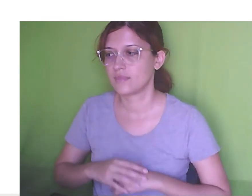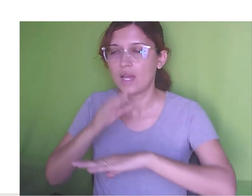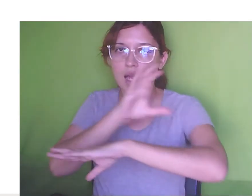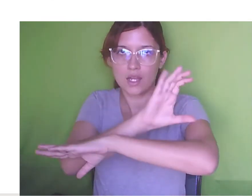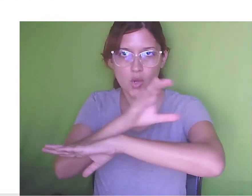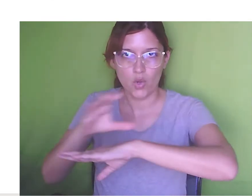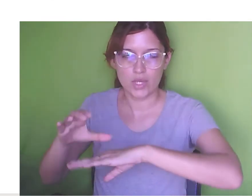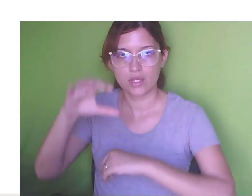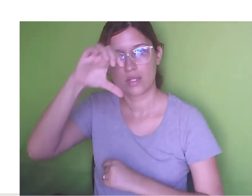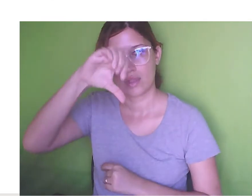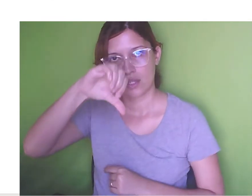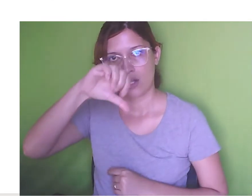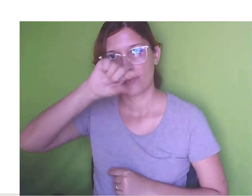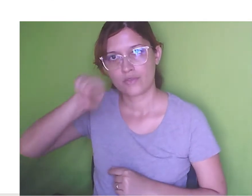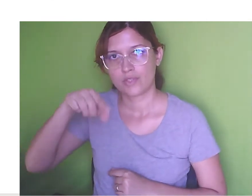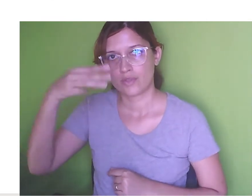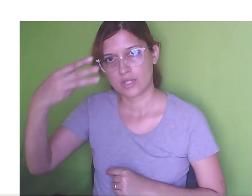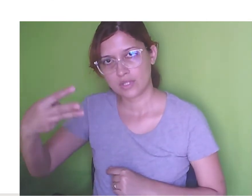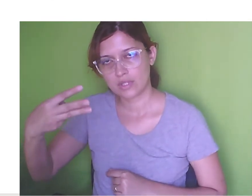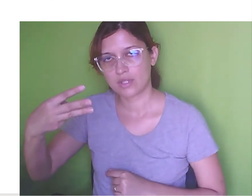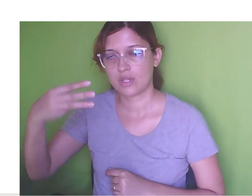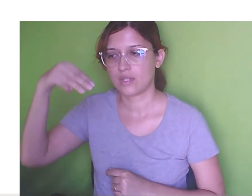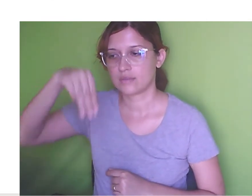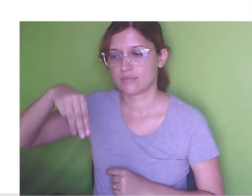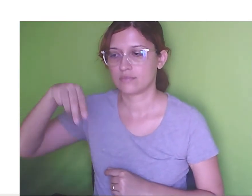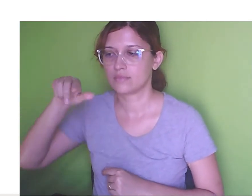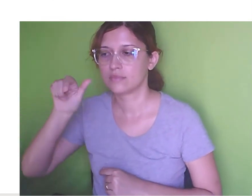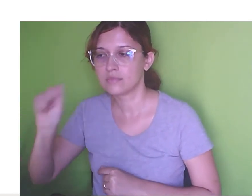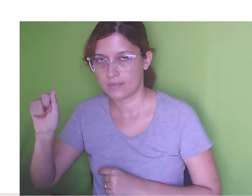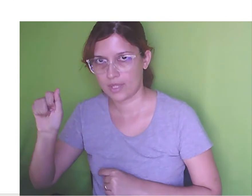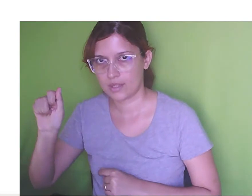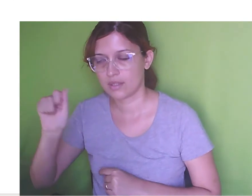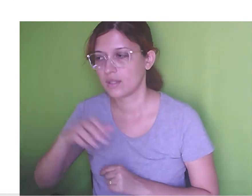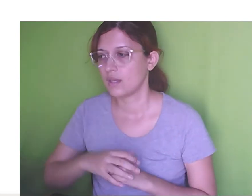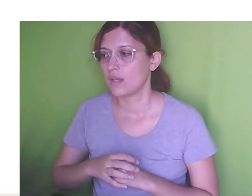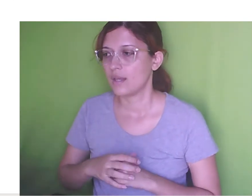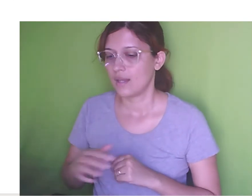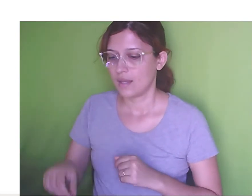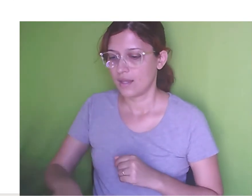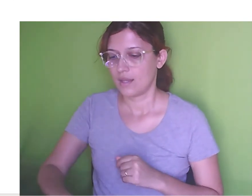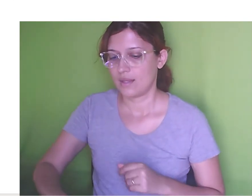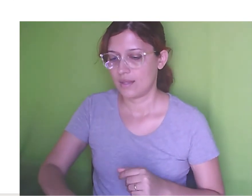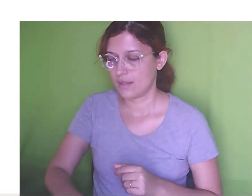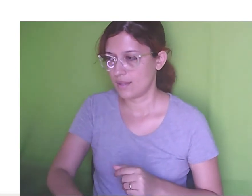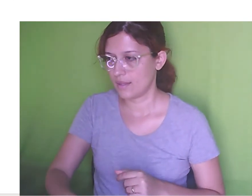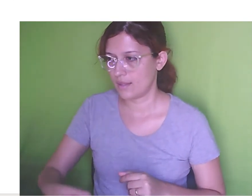Essa é a resposta, a corrente 9,3 miliampere.